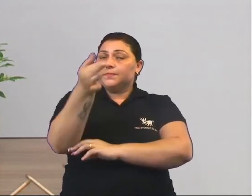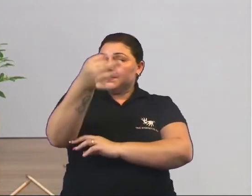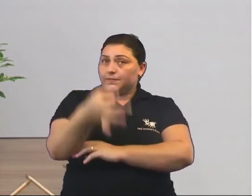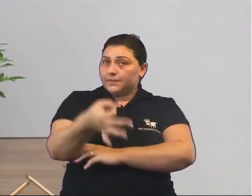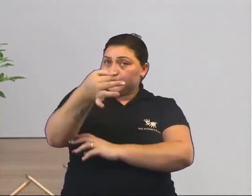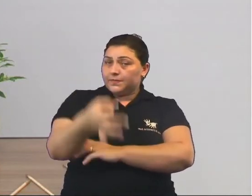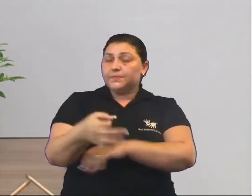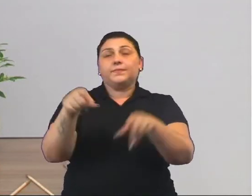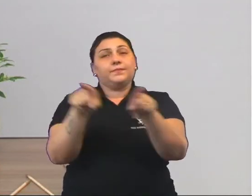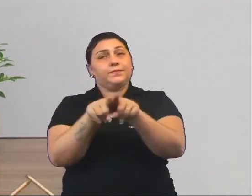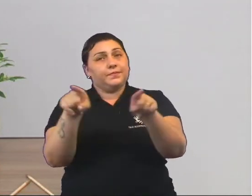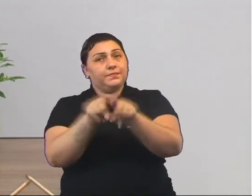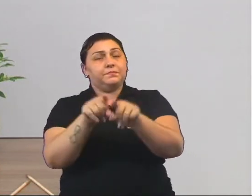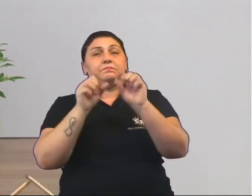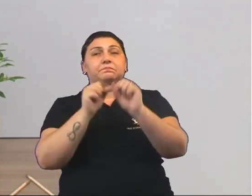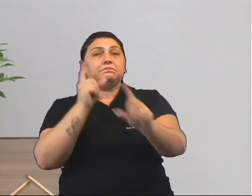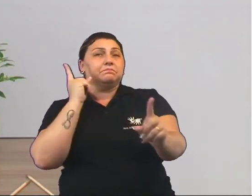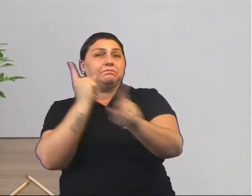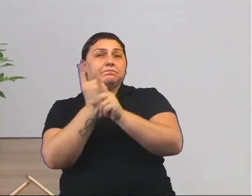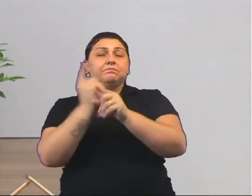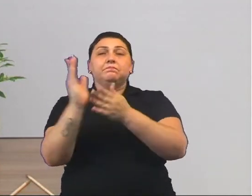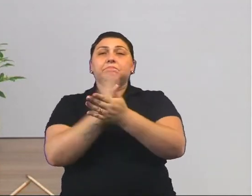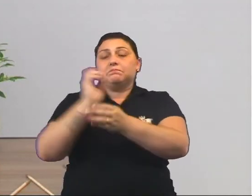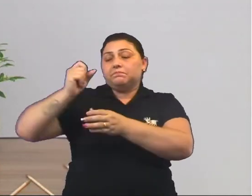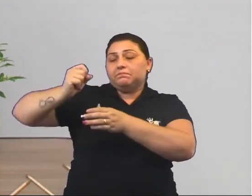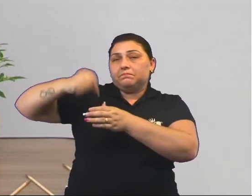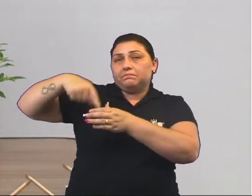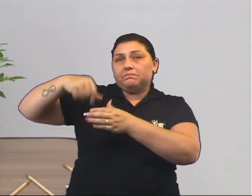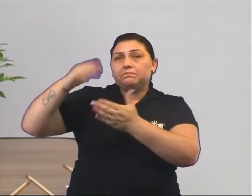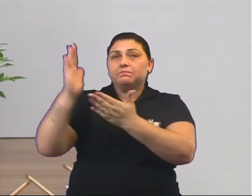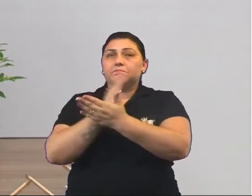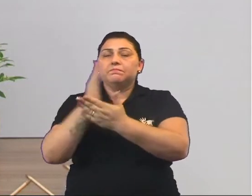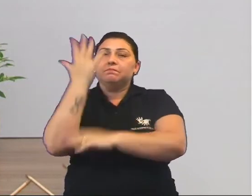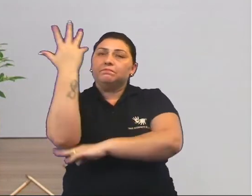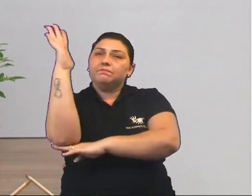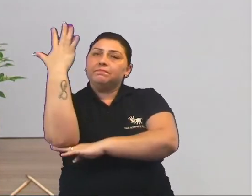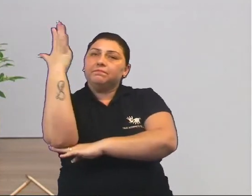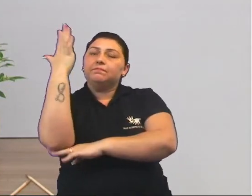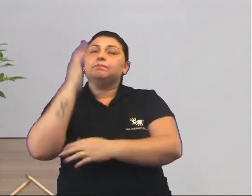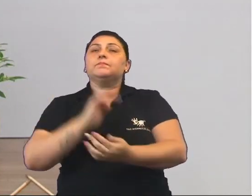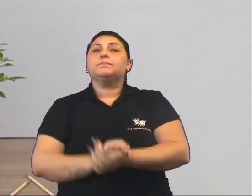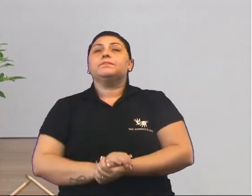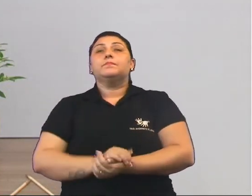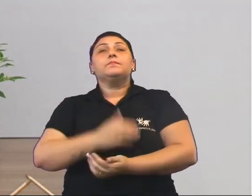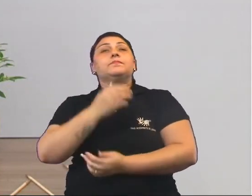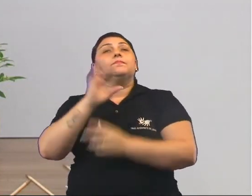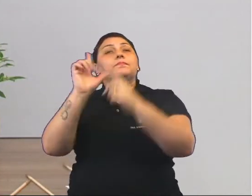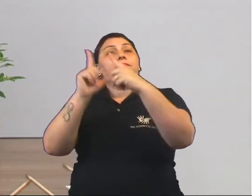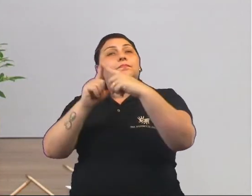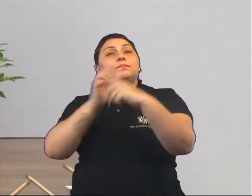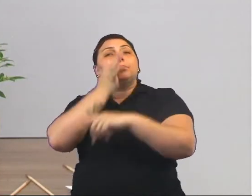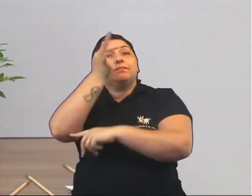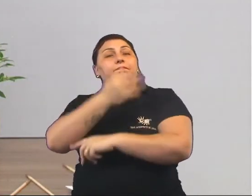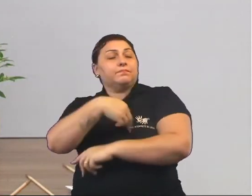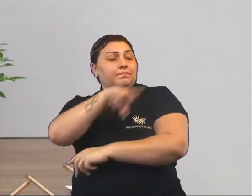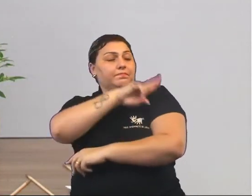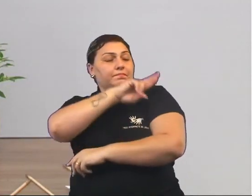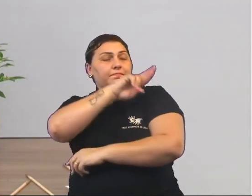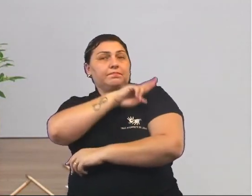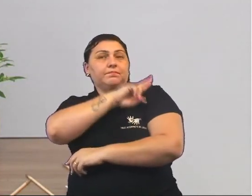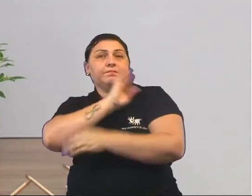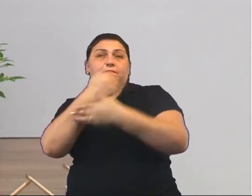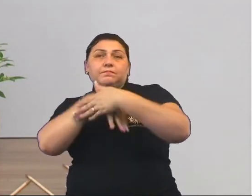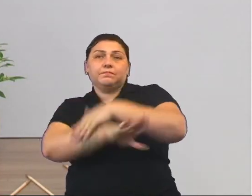É nela também que nós podemos encontrar algumas sementes. Em algumas plantas, as flores, elas são responsáveis